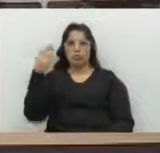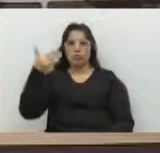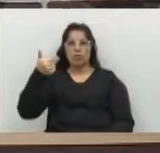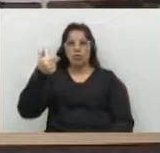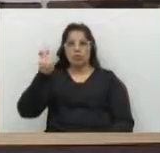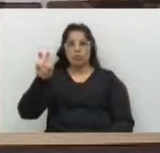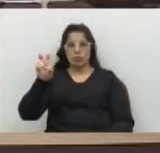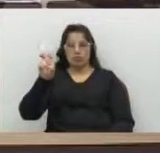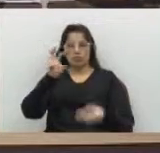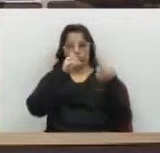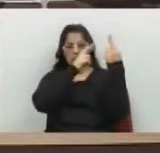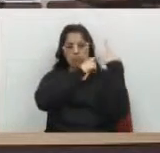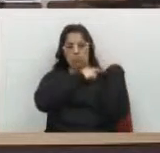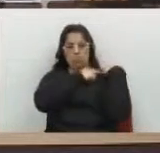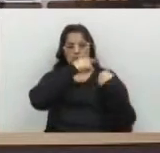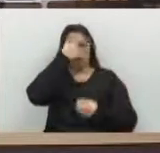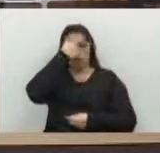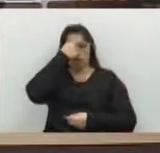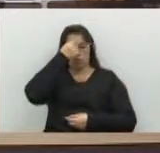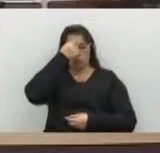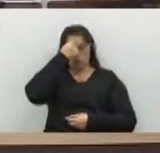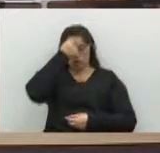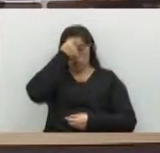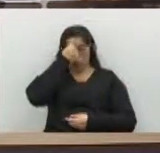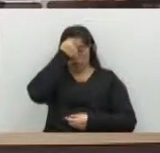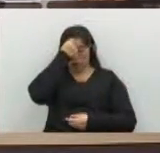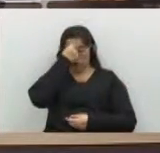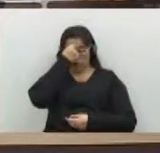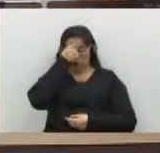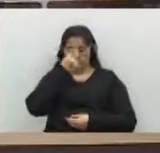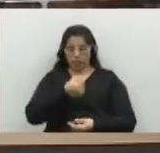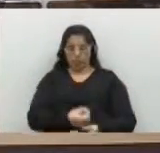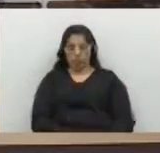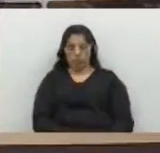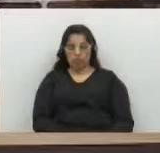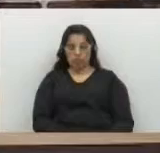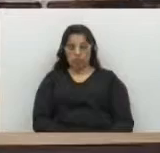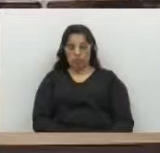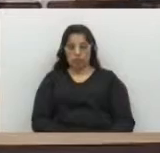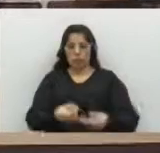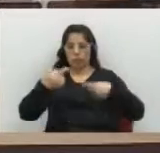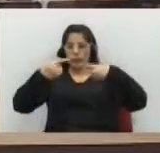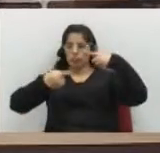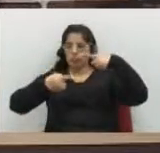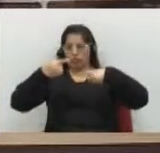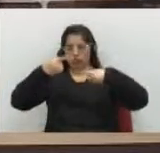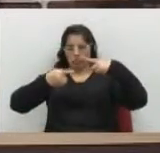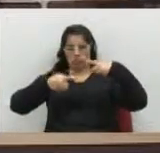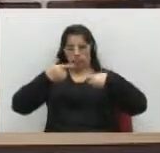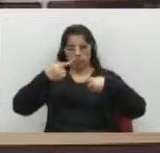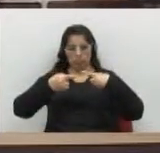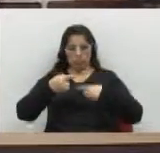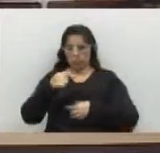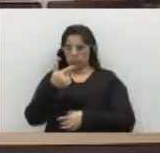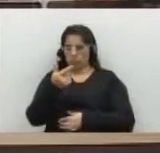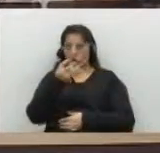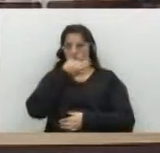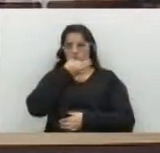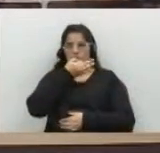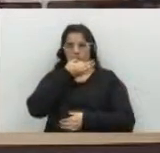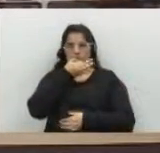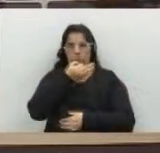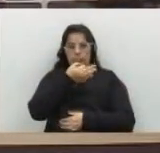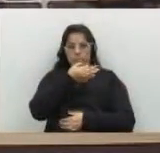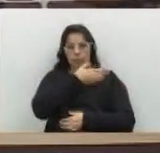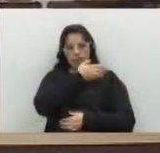481/2015, autor vereador Jorge de Freitas. Requerimento número 481 está em discussão. Não havendo quem queira